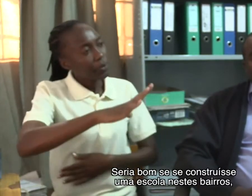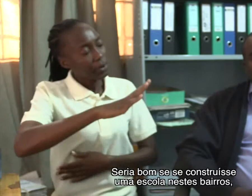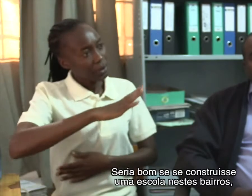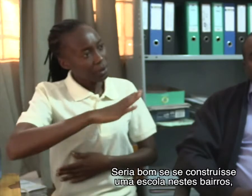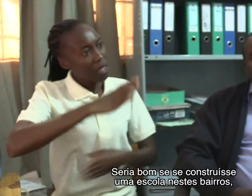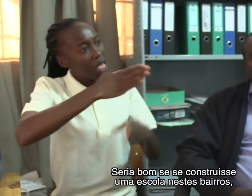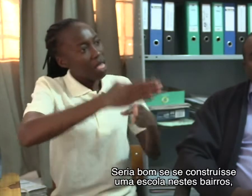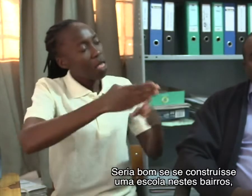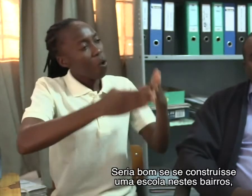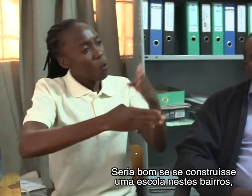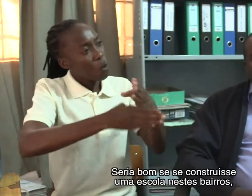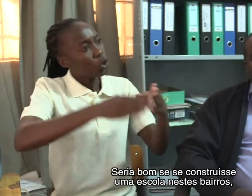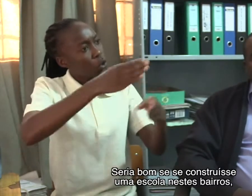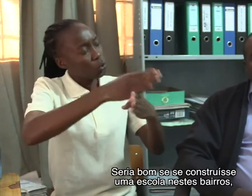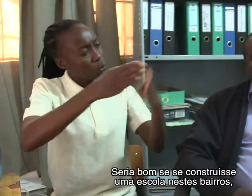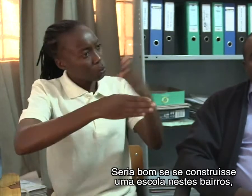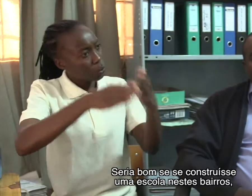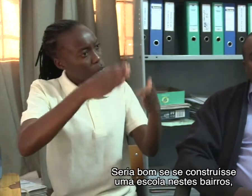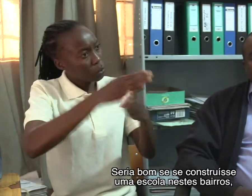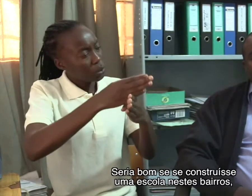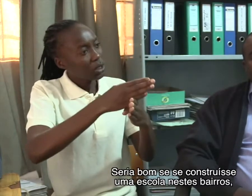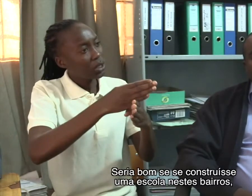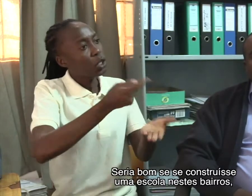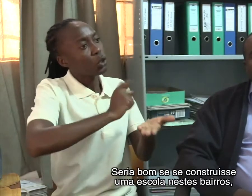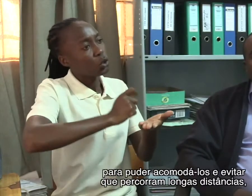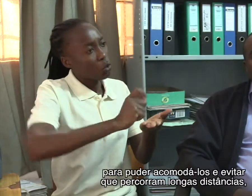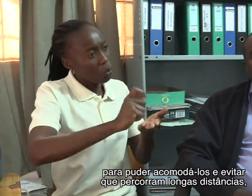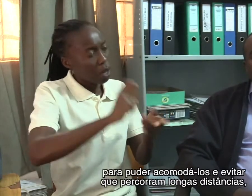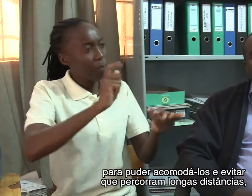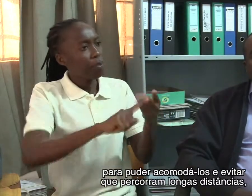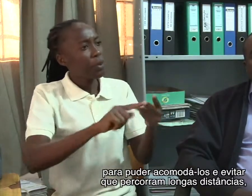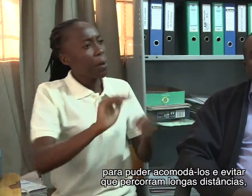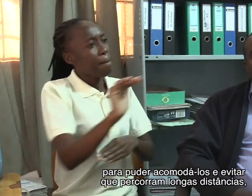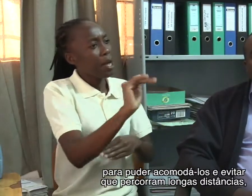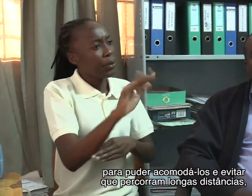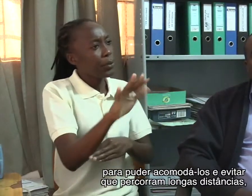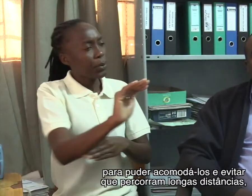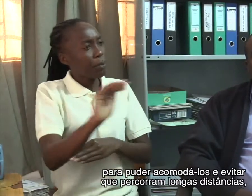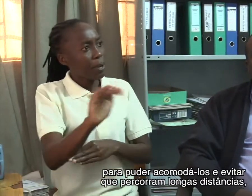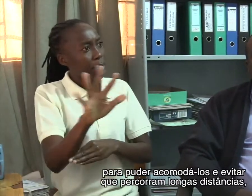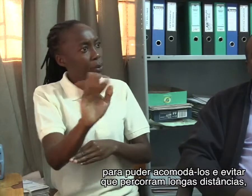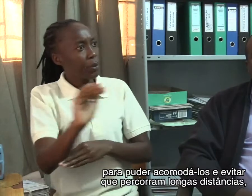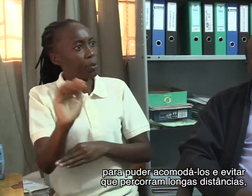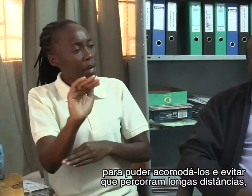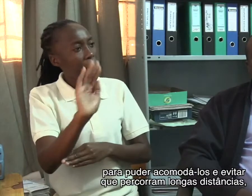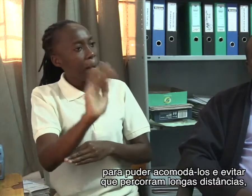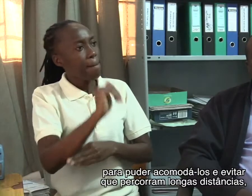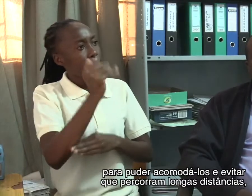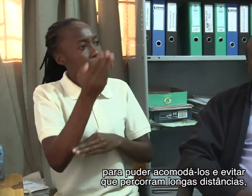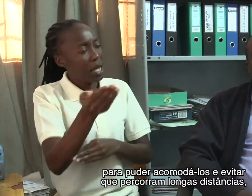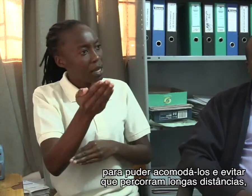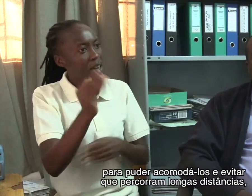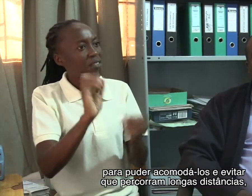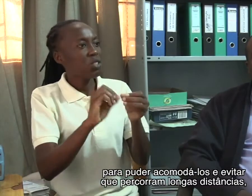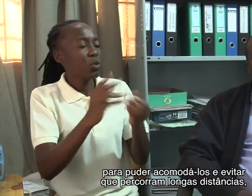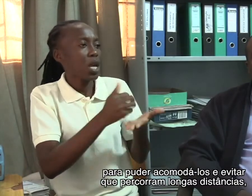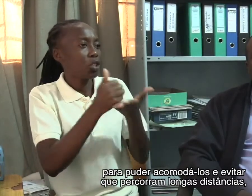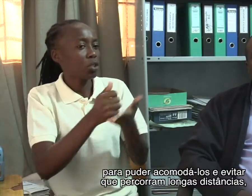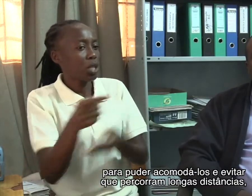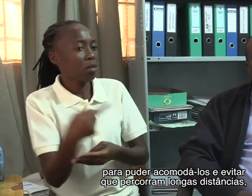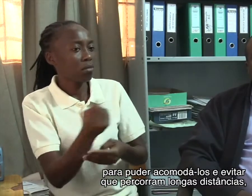se construísse uma escola nestes bairros, para poder acomodá-los e